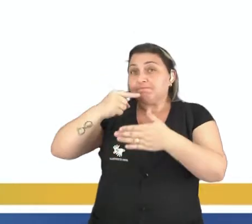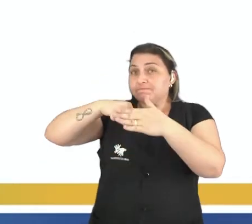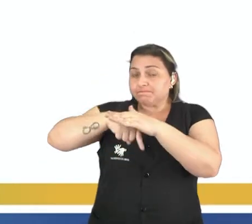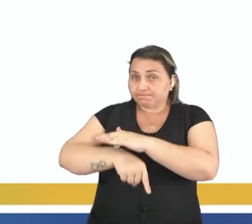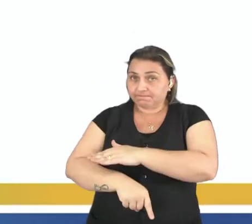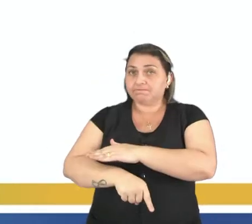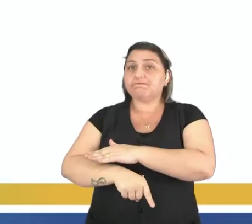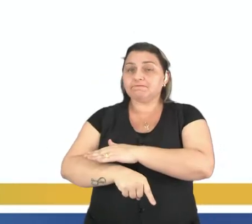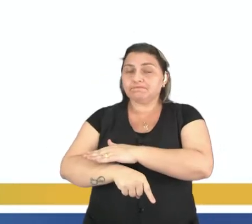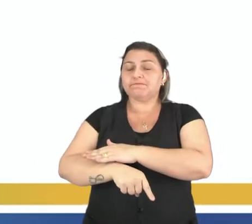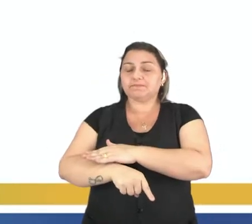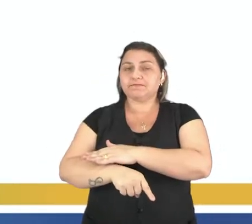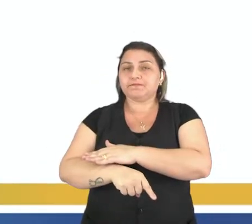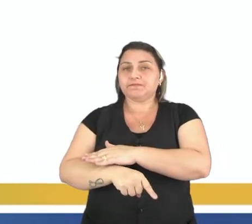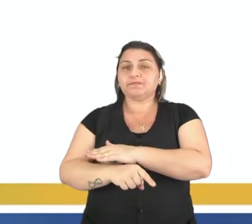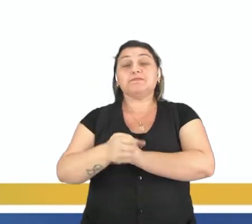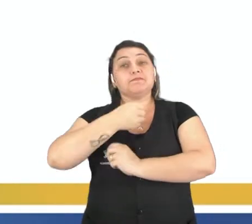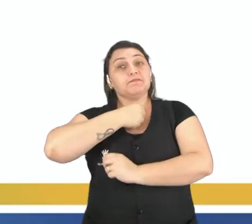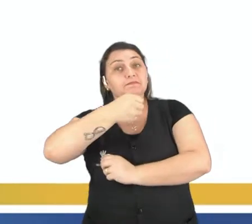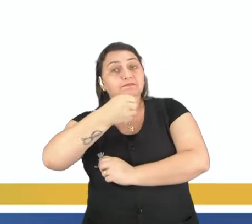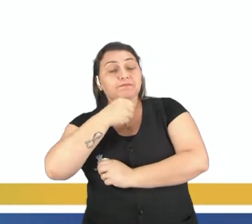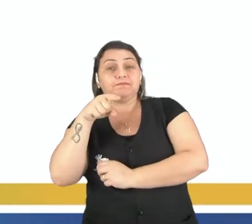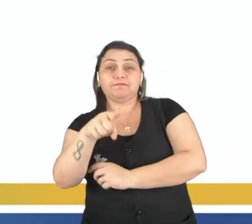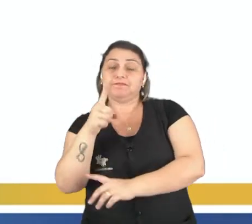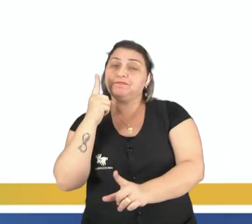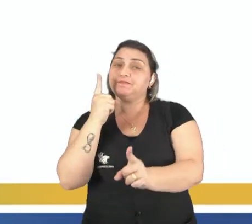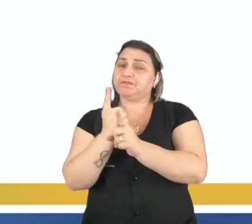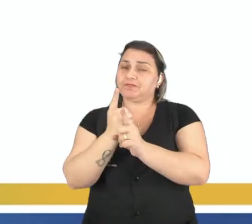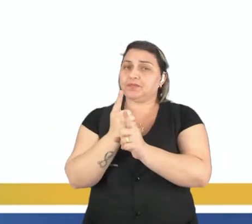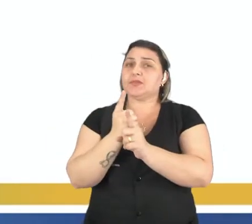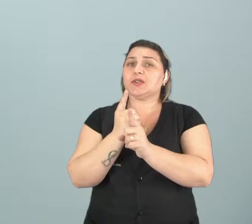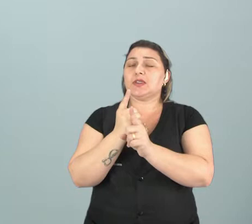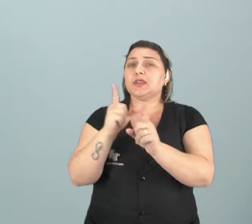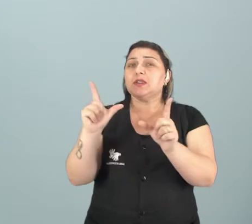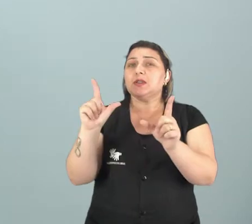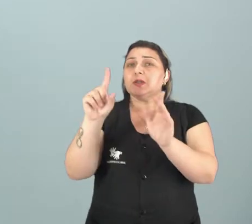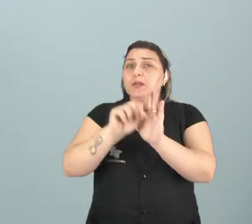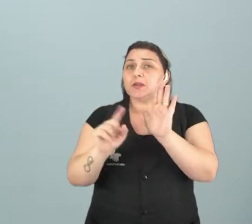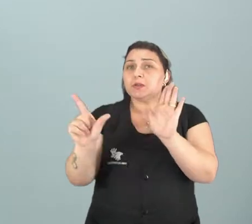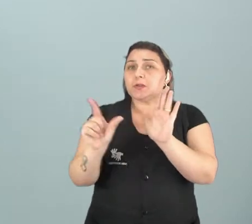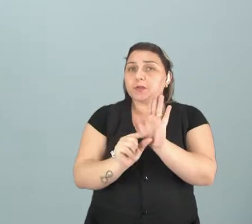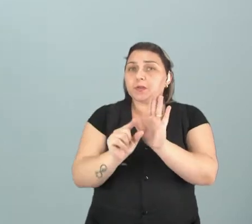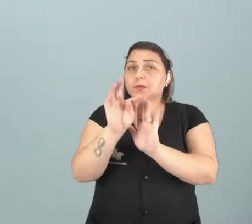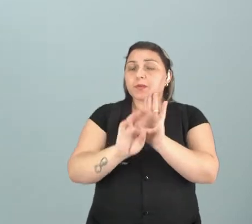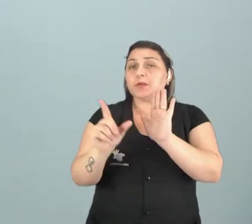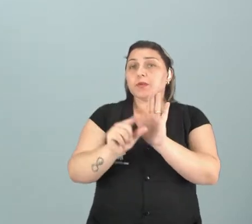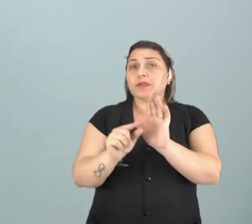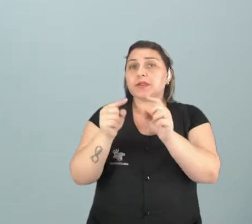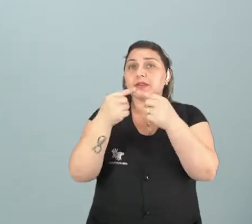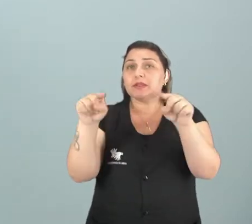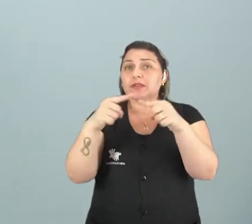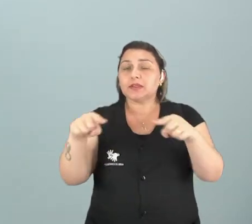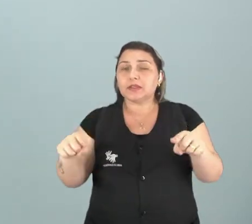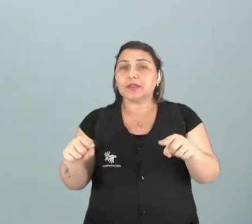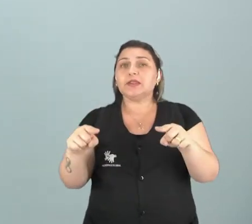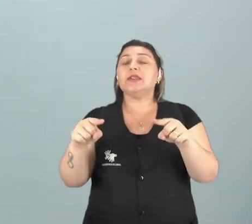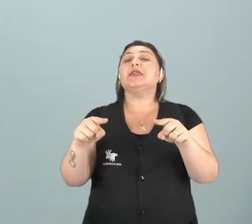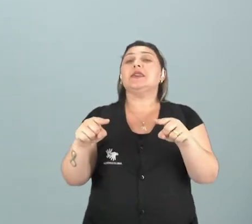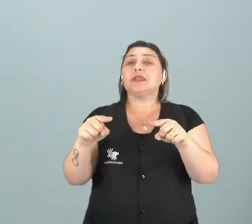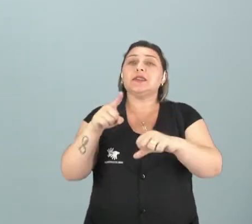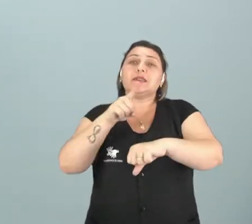aprofundada a respeito dele. Na reportagem você encontra hipertextos, você encontra linha do